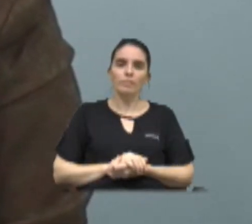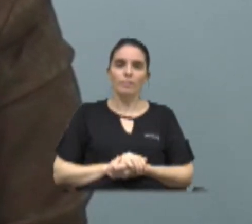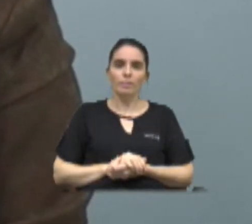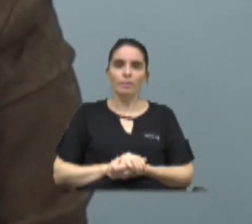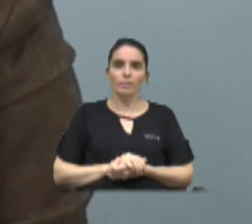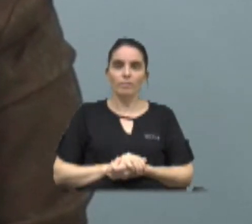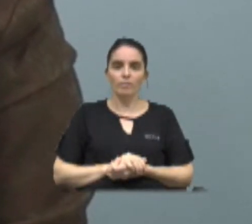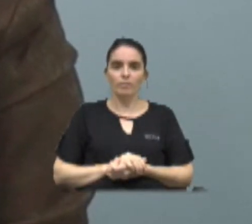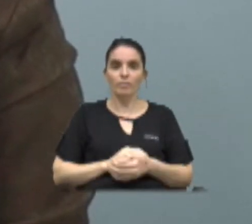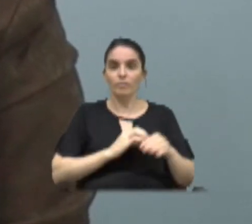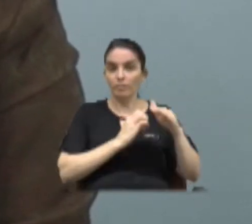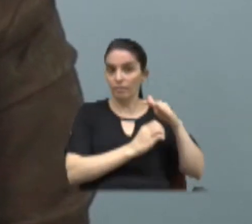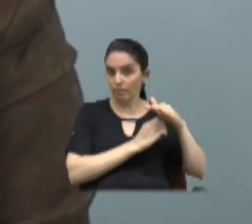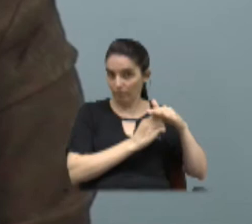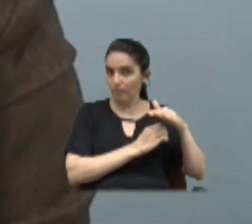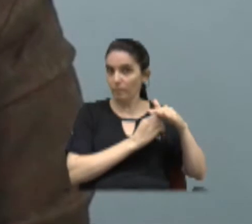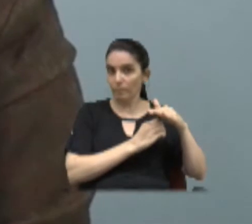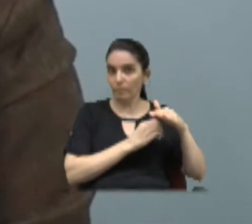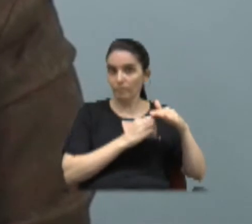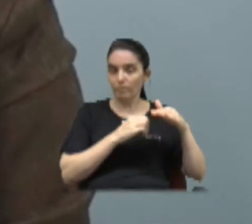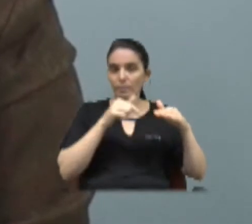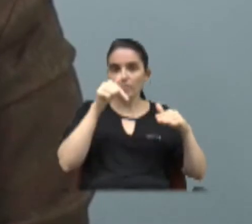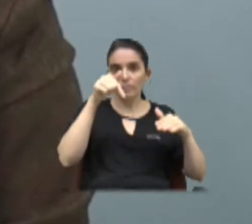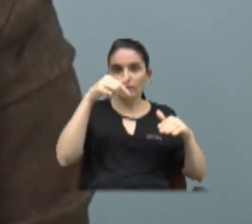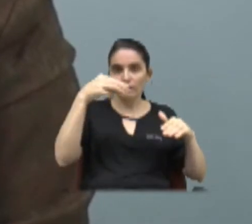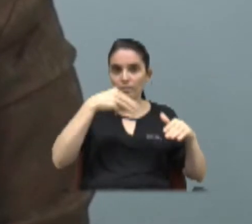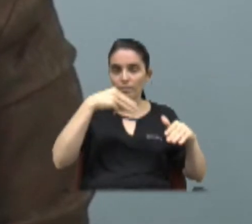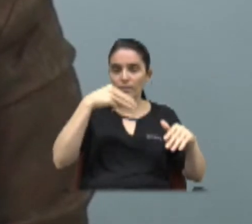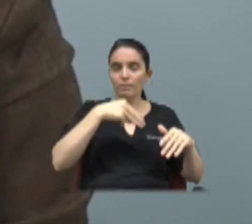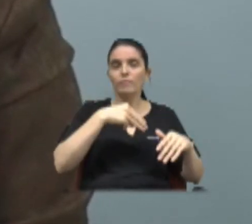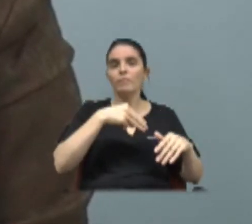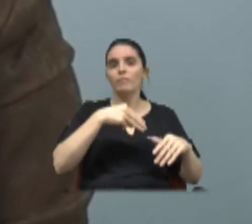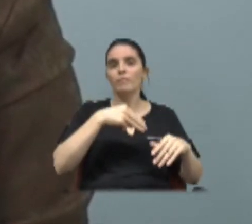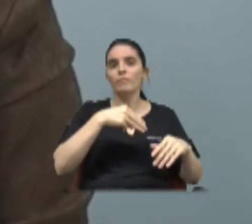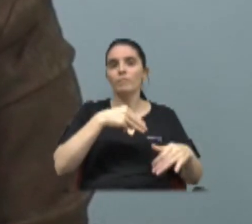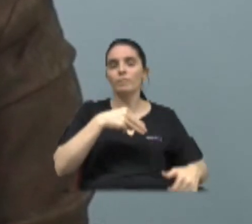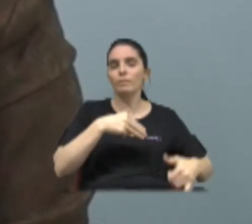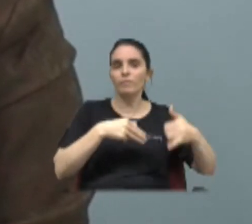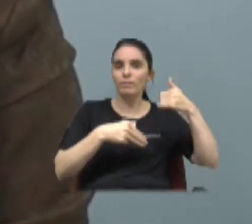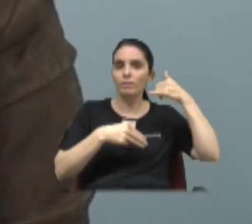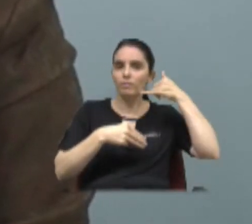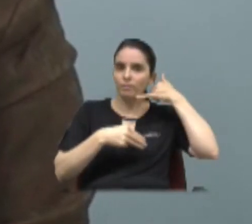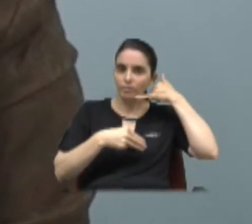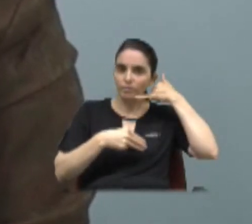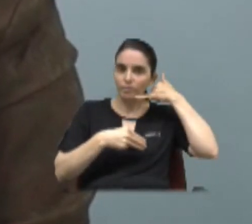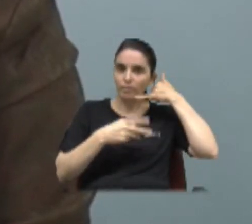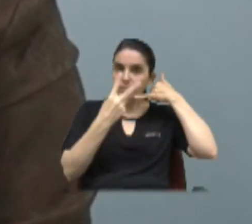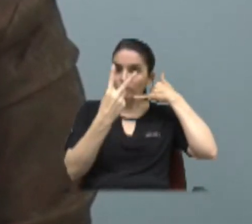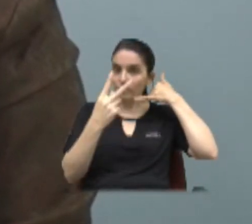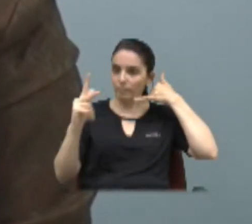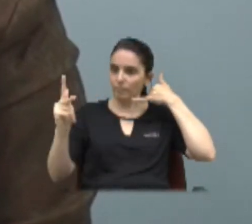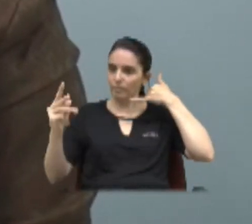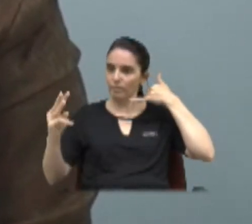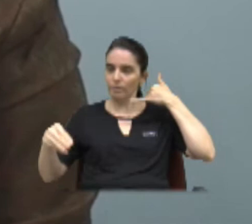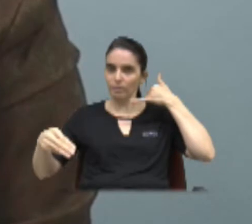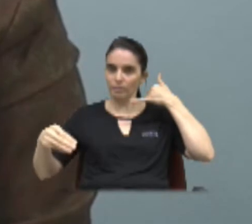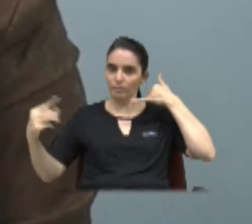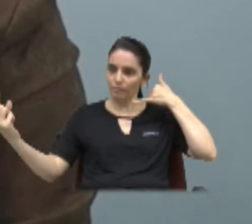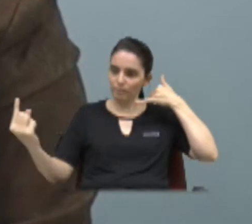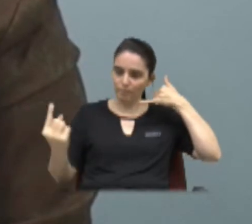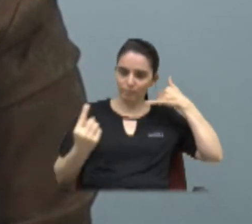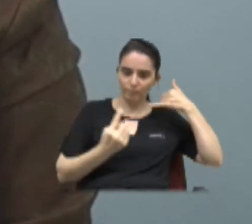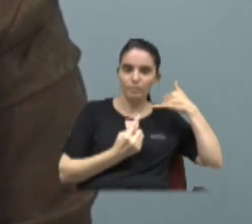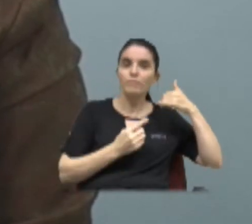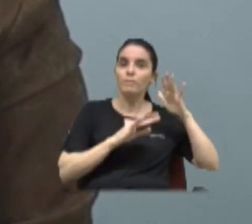na nossa empresa, em 7 minutos, nós ligamos e lá tivemos os 2 policiais e acabaram abordando